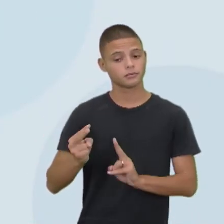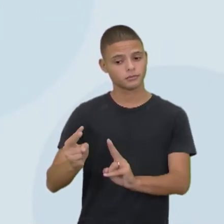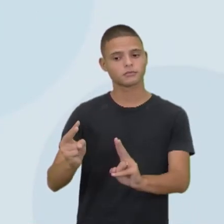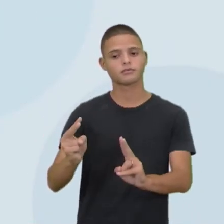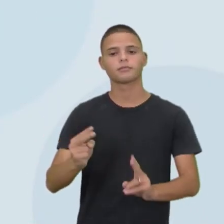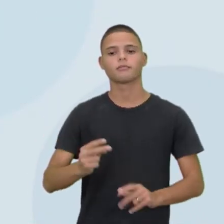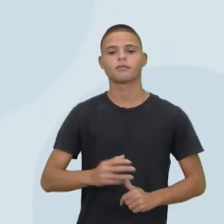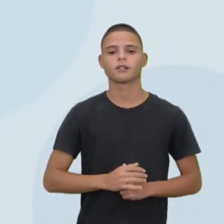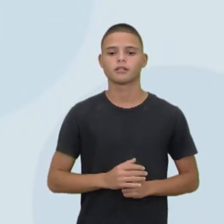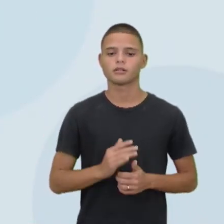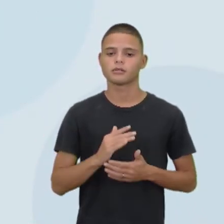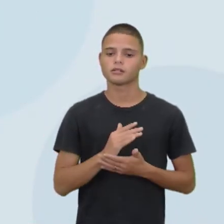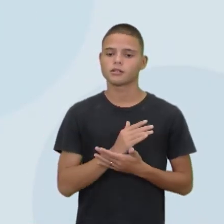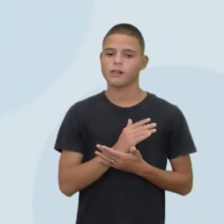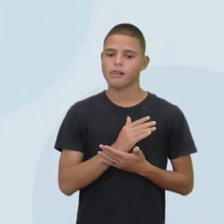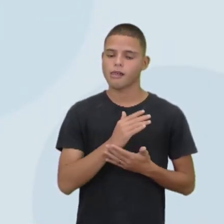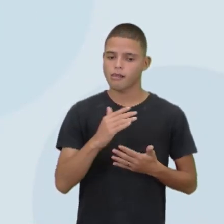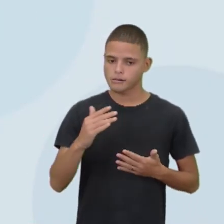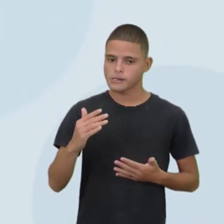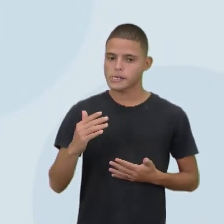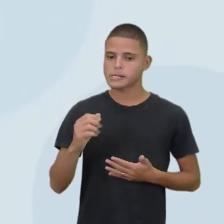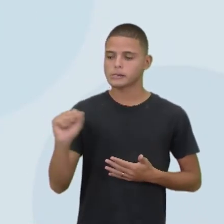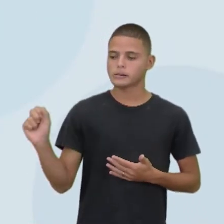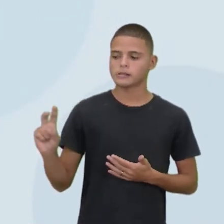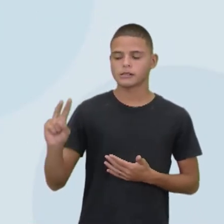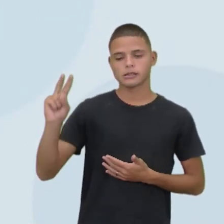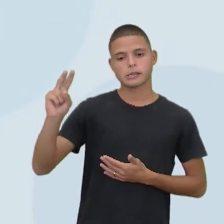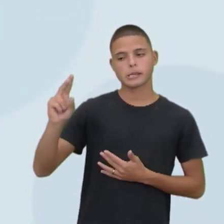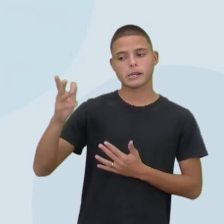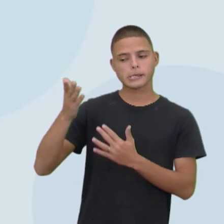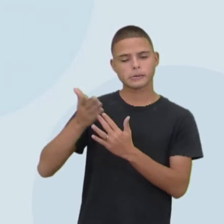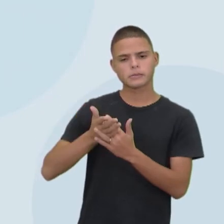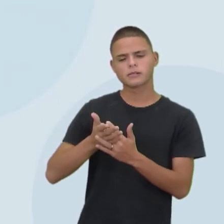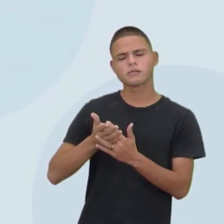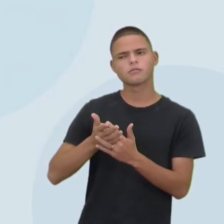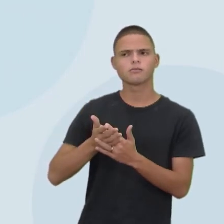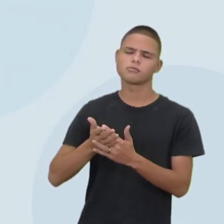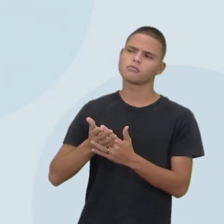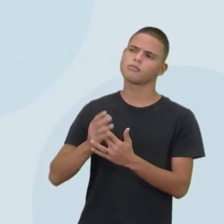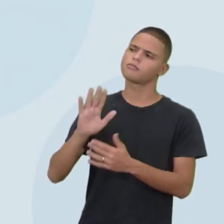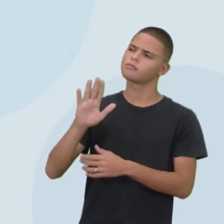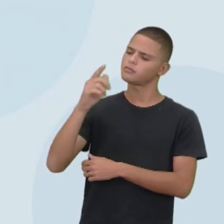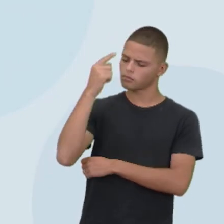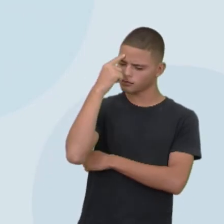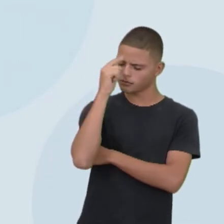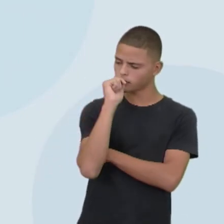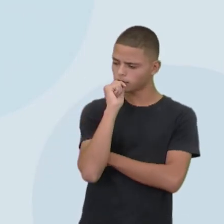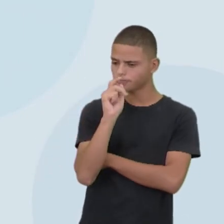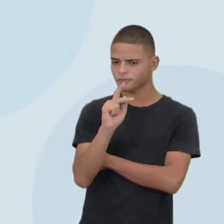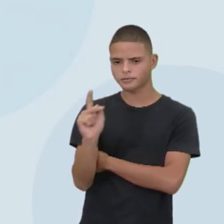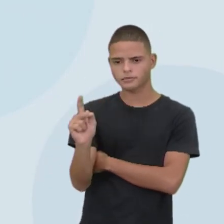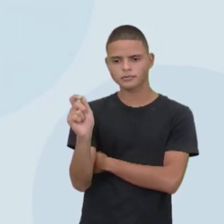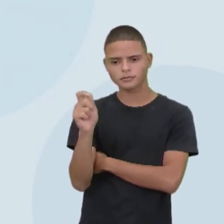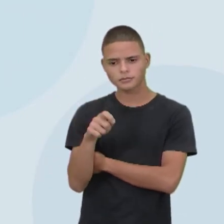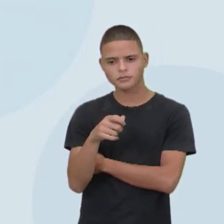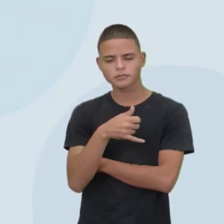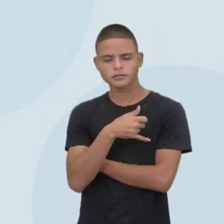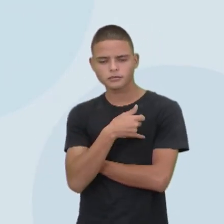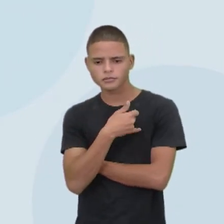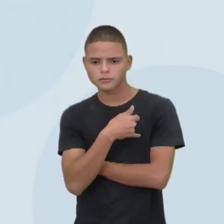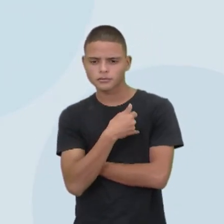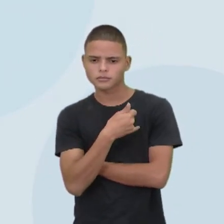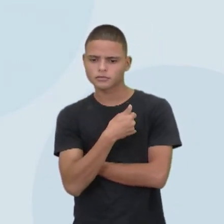já está falando de valores não inteiros. Ah, professor, a pessoa pode ter a idade